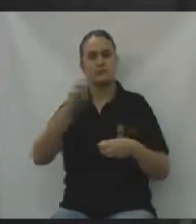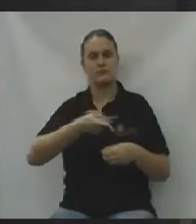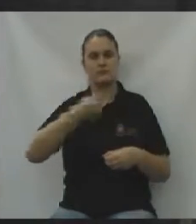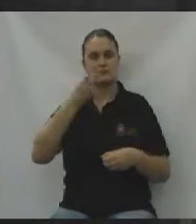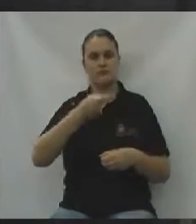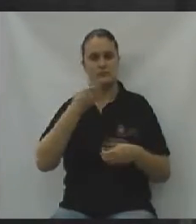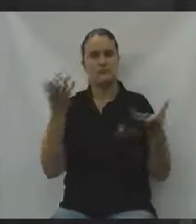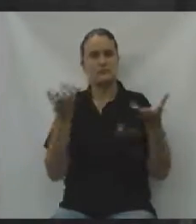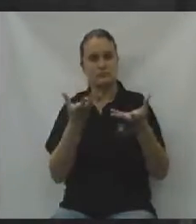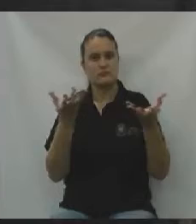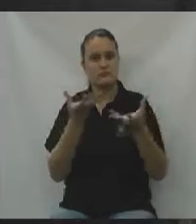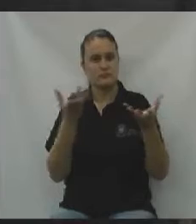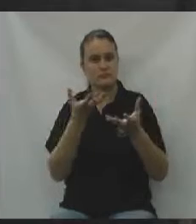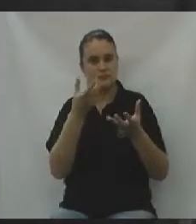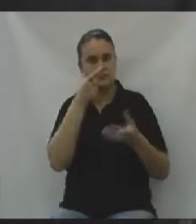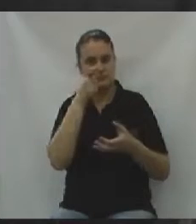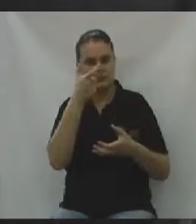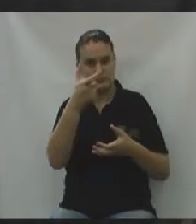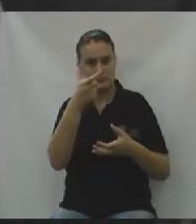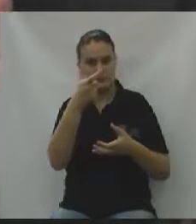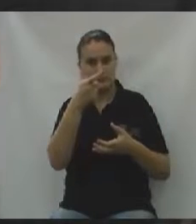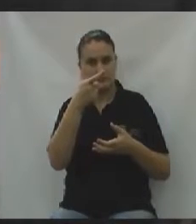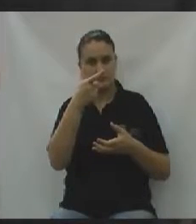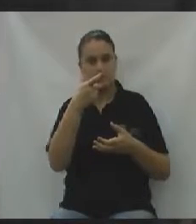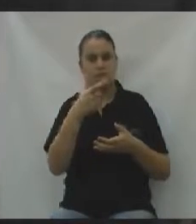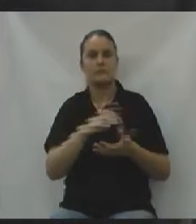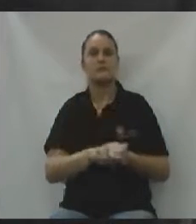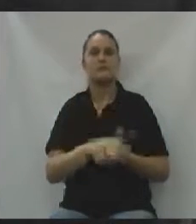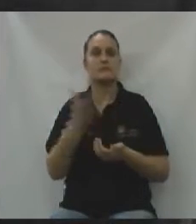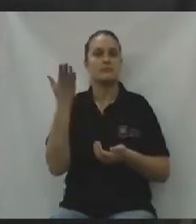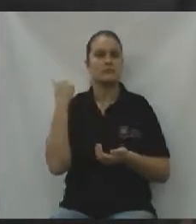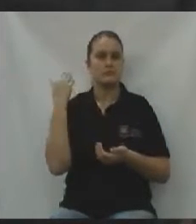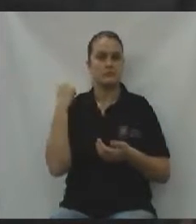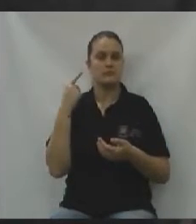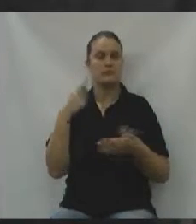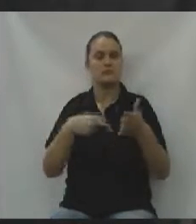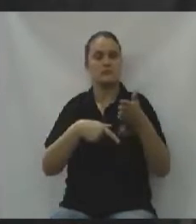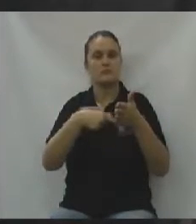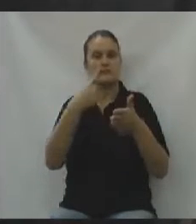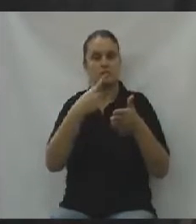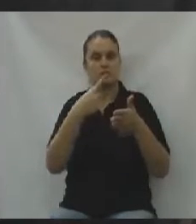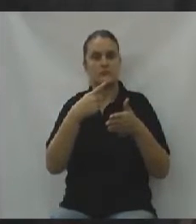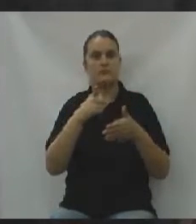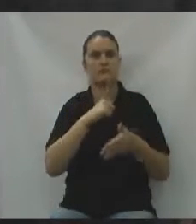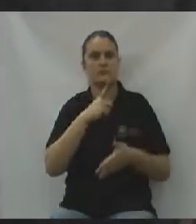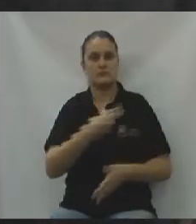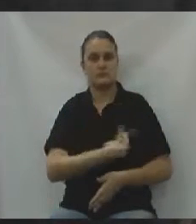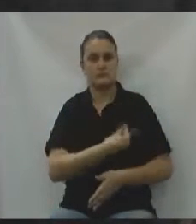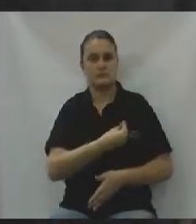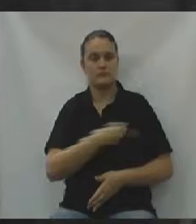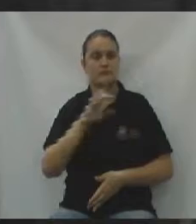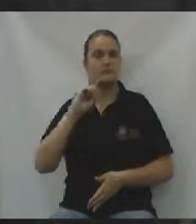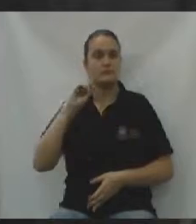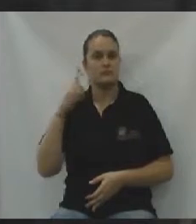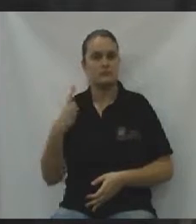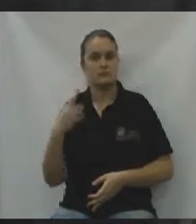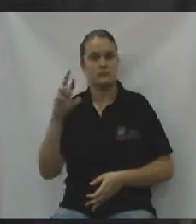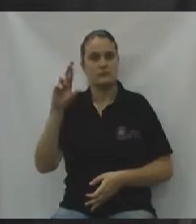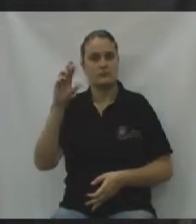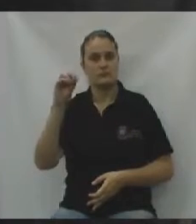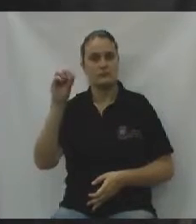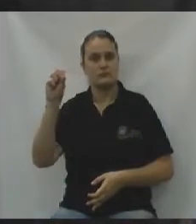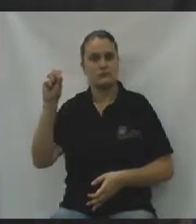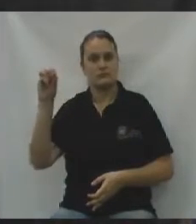discursaram que queriam um presídio, quando se falou num primeiro encontro, onde estava presente o deputado Rossoni,